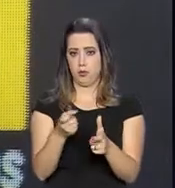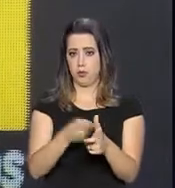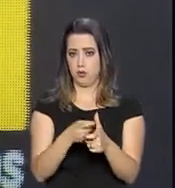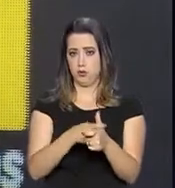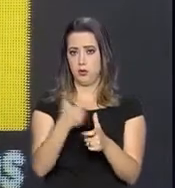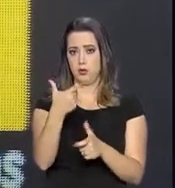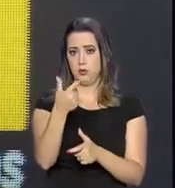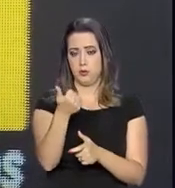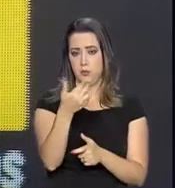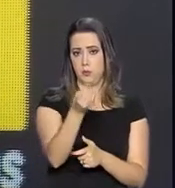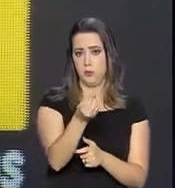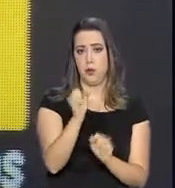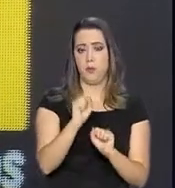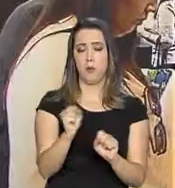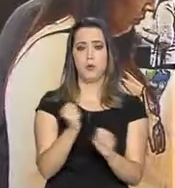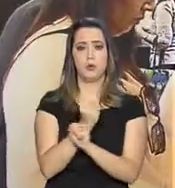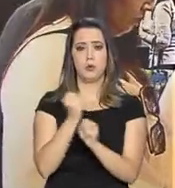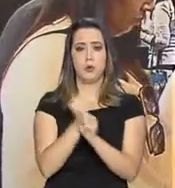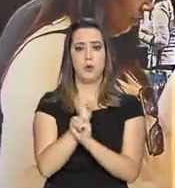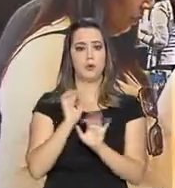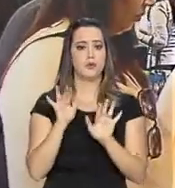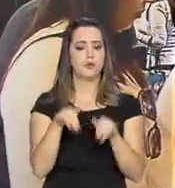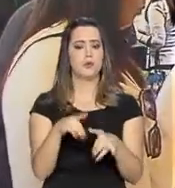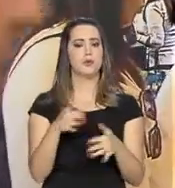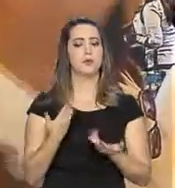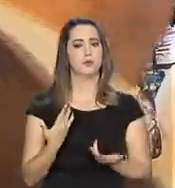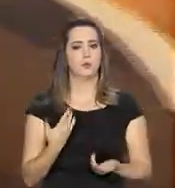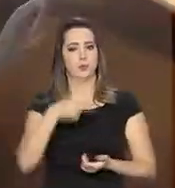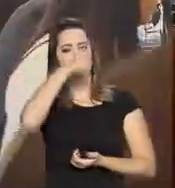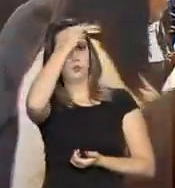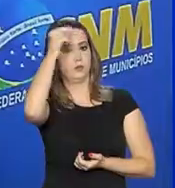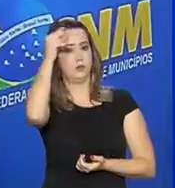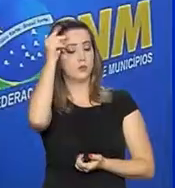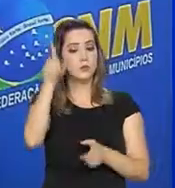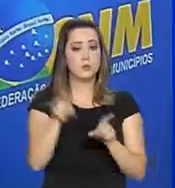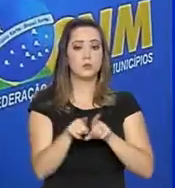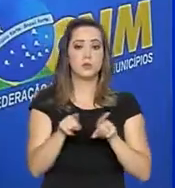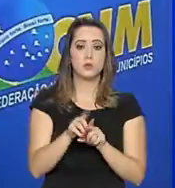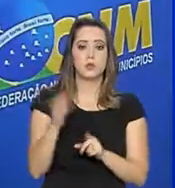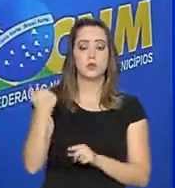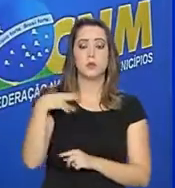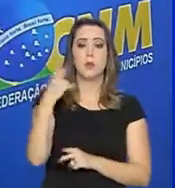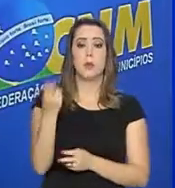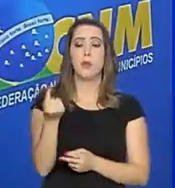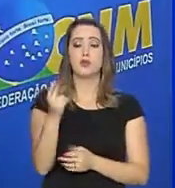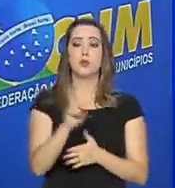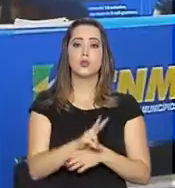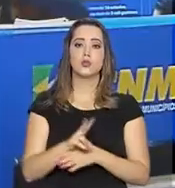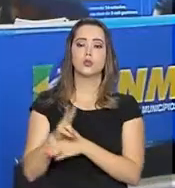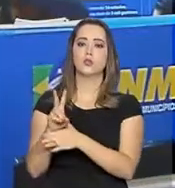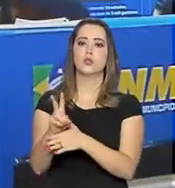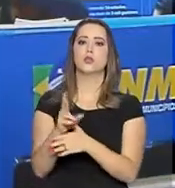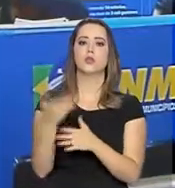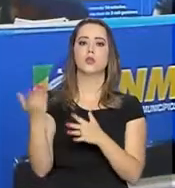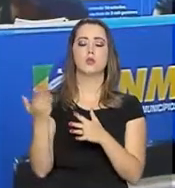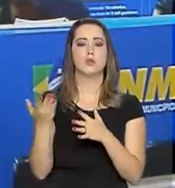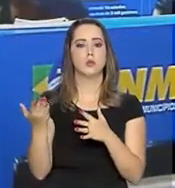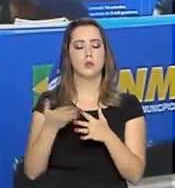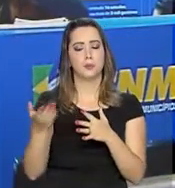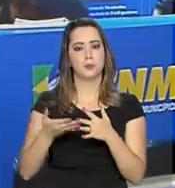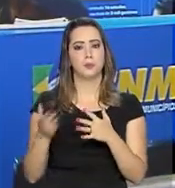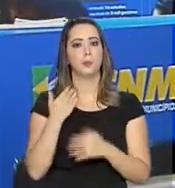obras poderão ser finalizadas. Os prefeitos vão contar ainda com mais linhas de crédito do Banco do